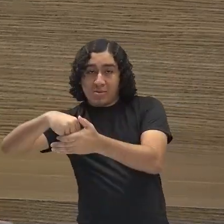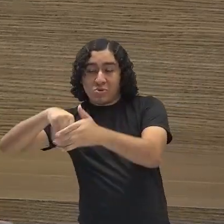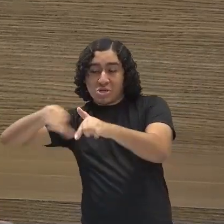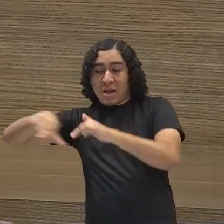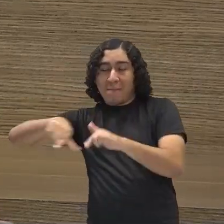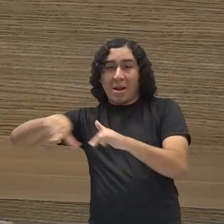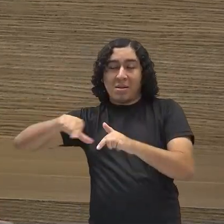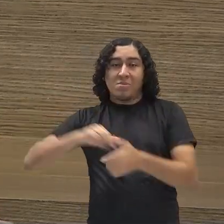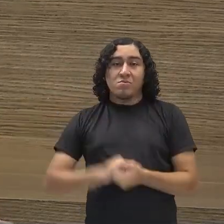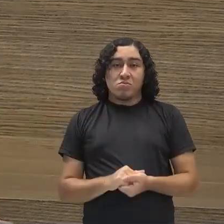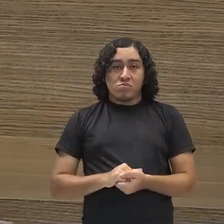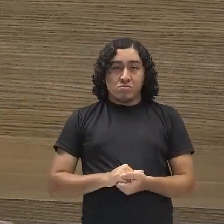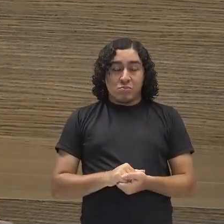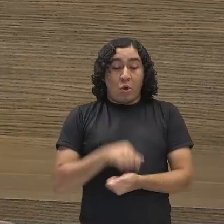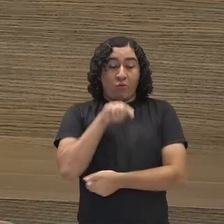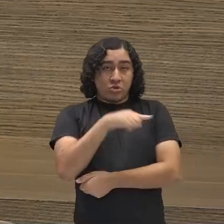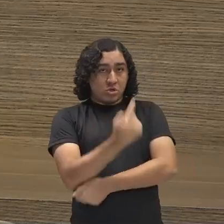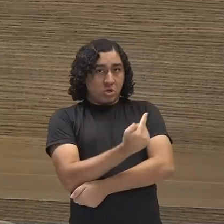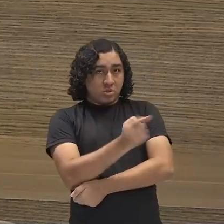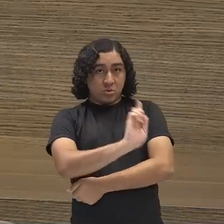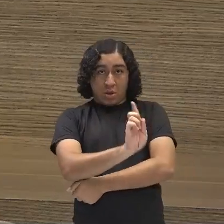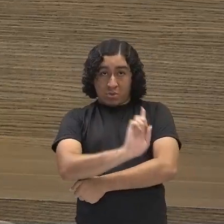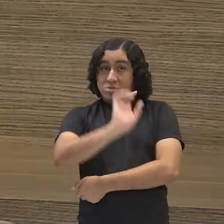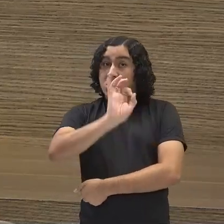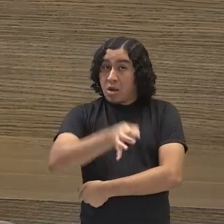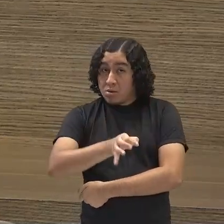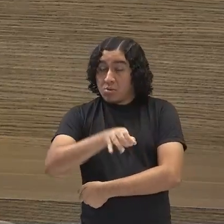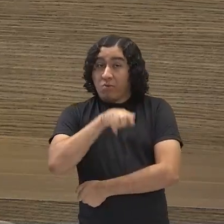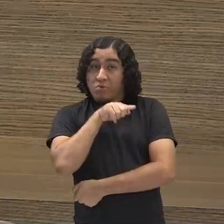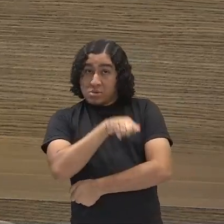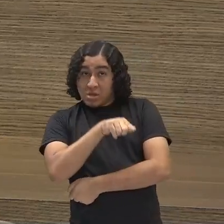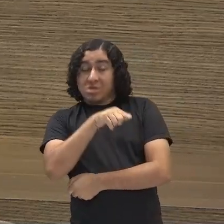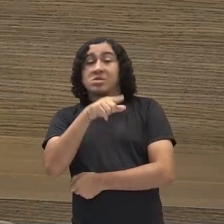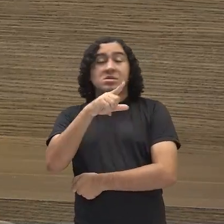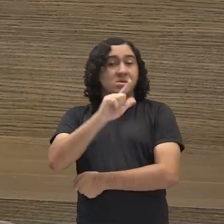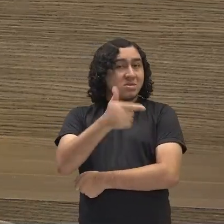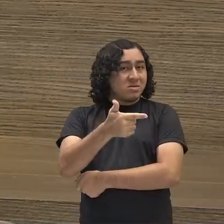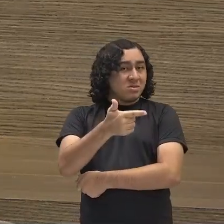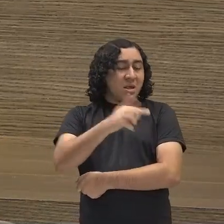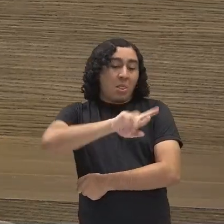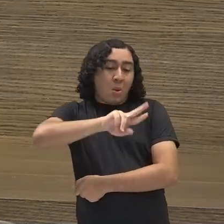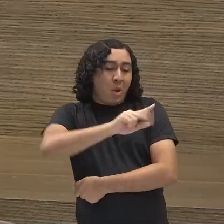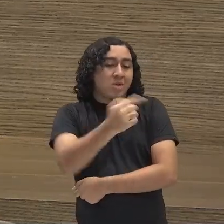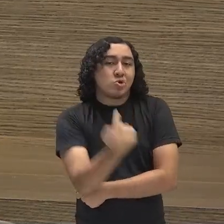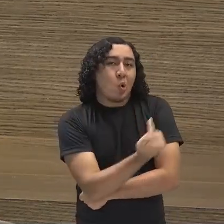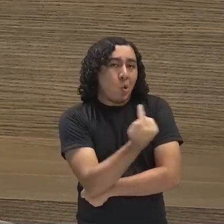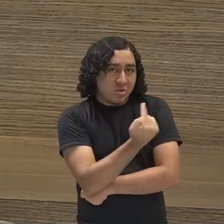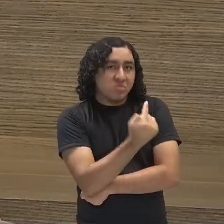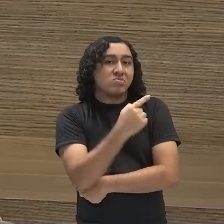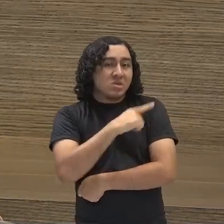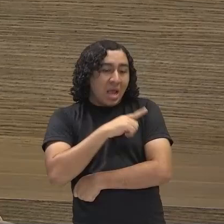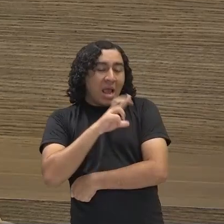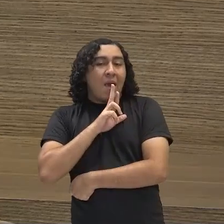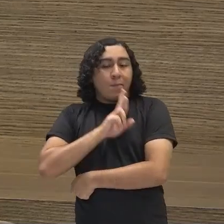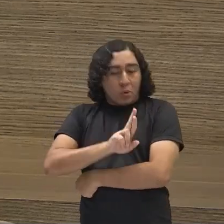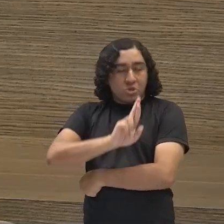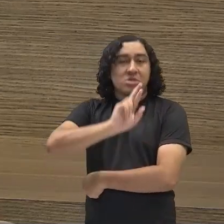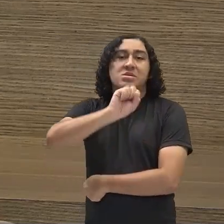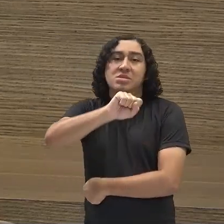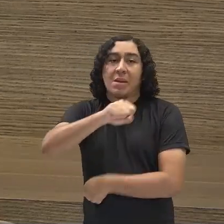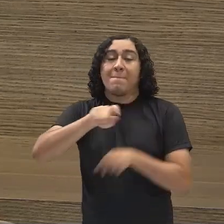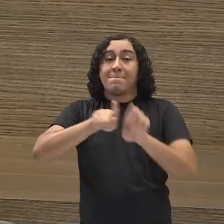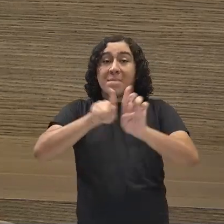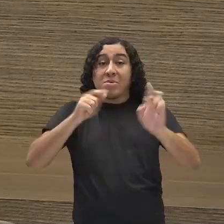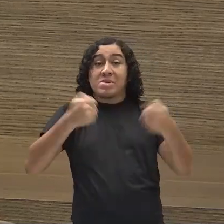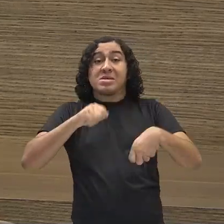estão desassistidos, tá bom? Em nenhum momento vocês vão ficar desassistidos, vocês vão ter resposta de tudo. A gente só tem que saber se